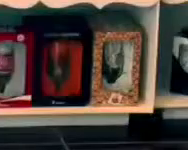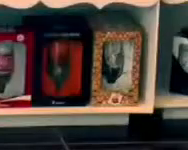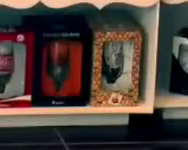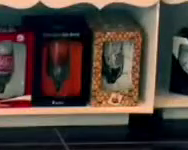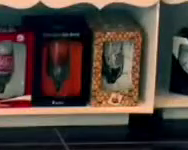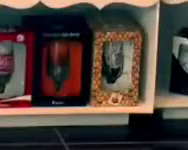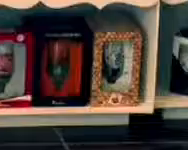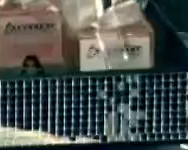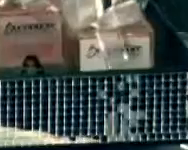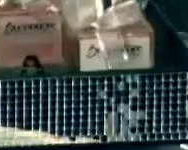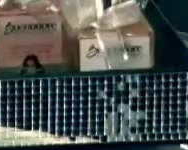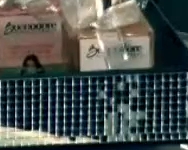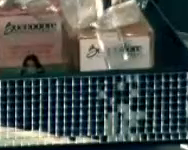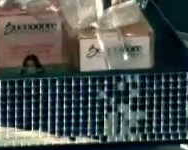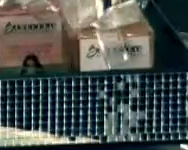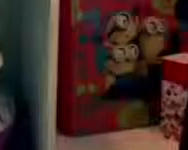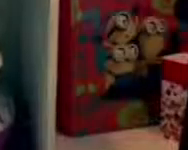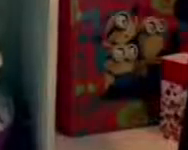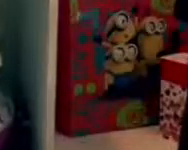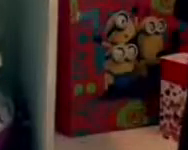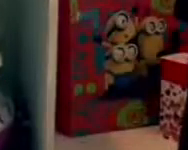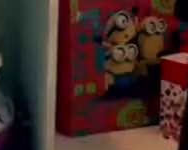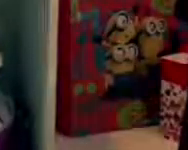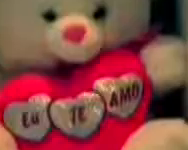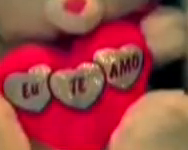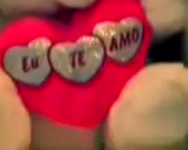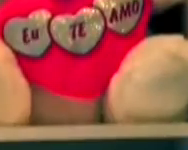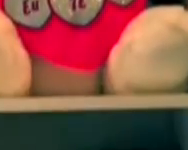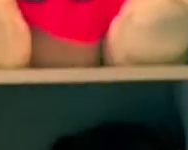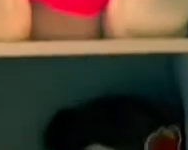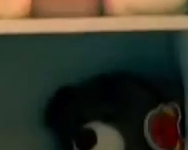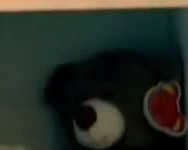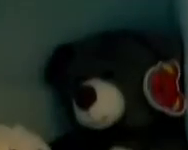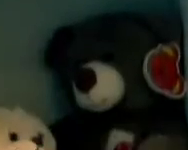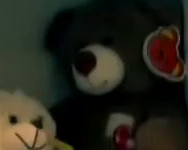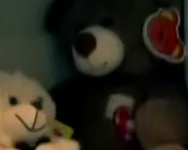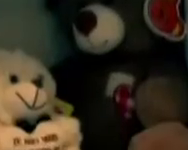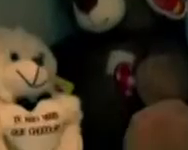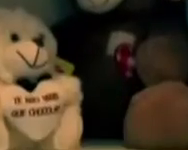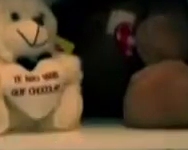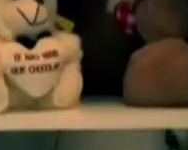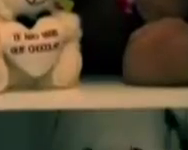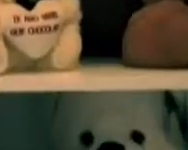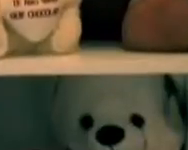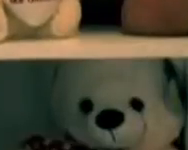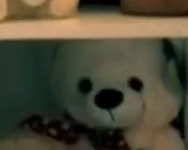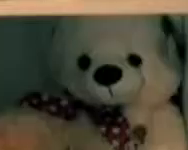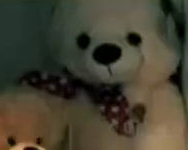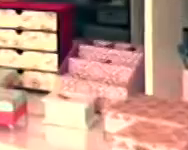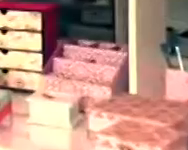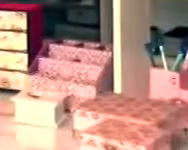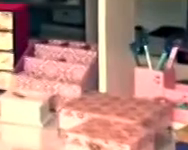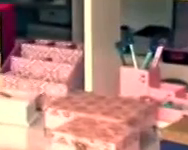organizadoras, canecas, aromatizantes e linha infantil de decoração. Novidades e lembranças